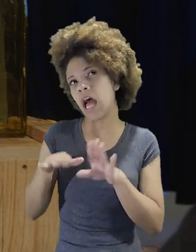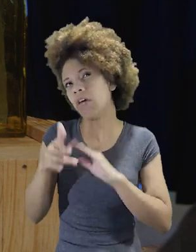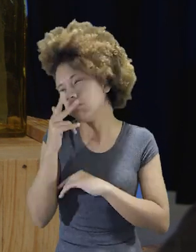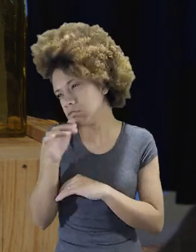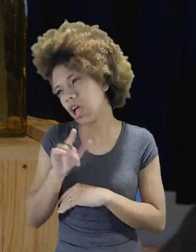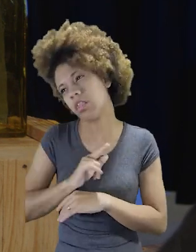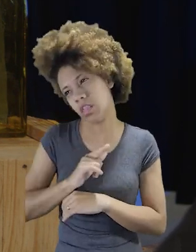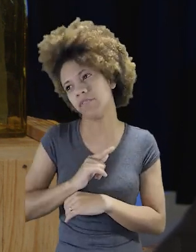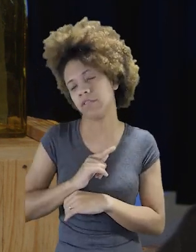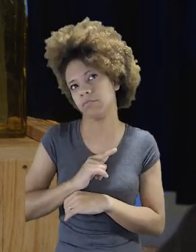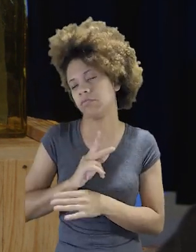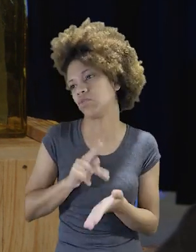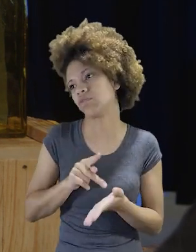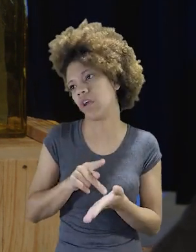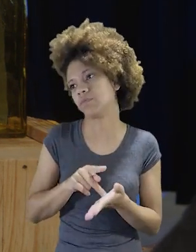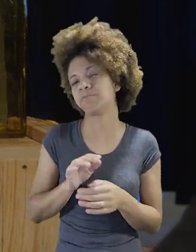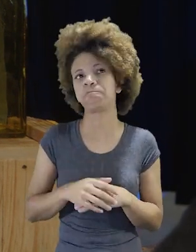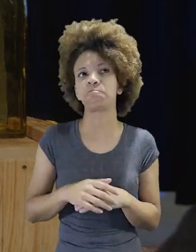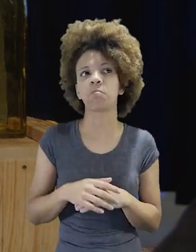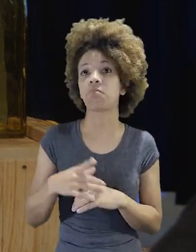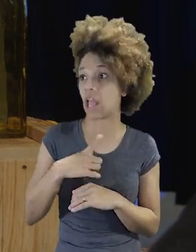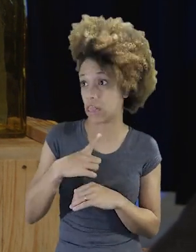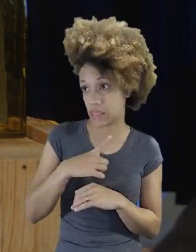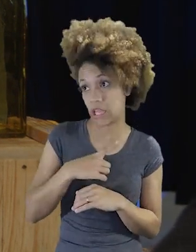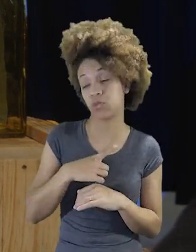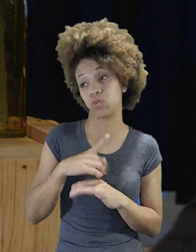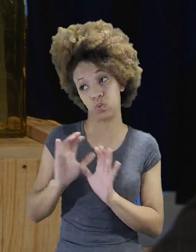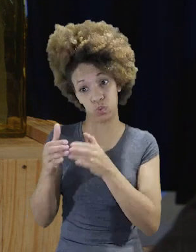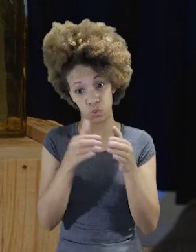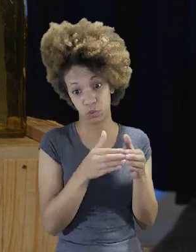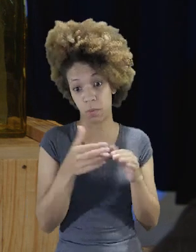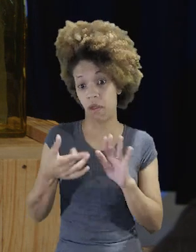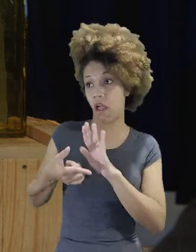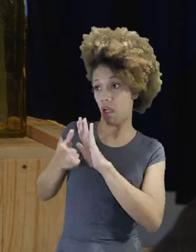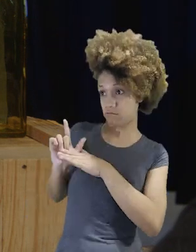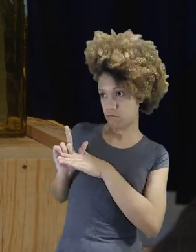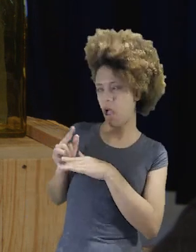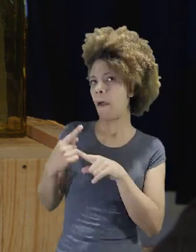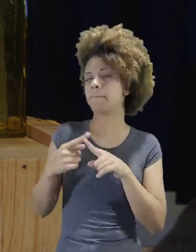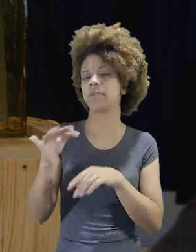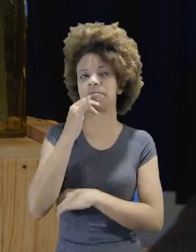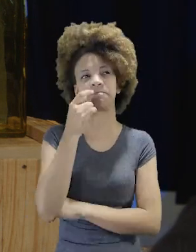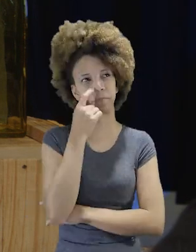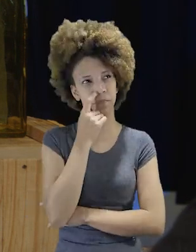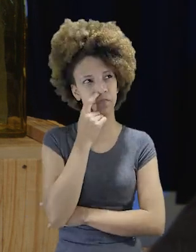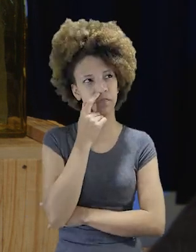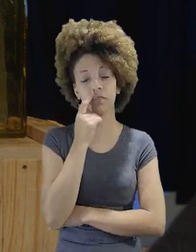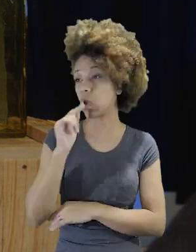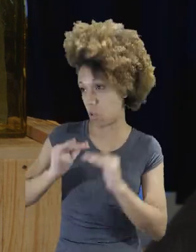existe uma geração né que vem antes porque assim o nível de o